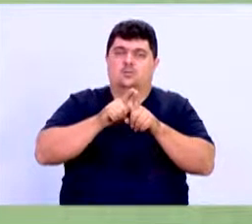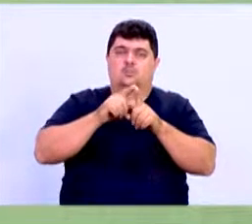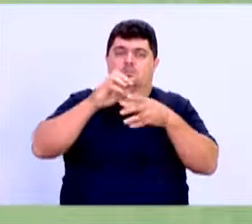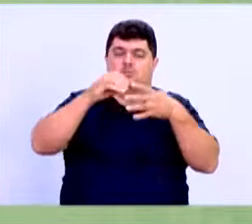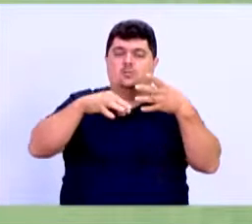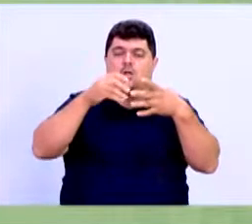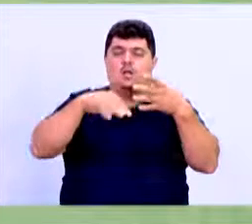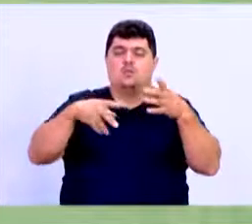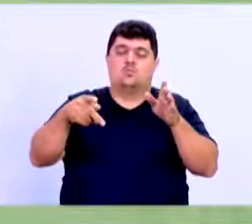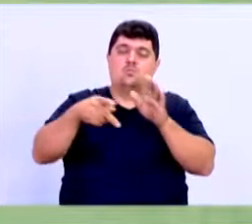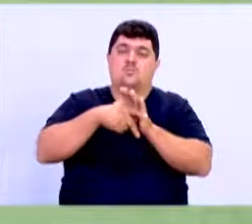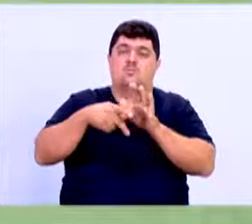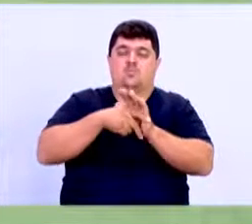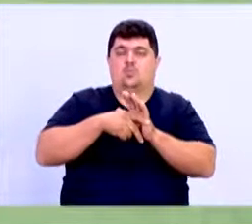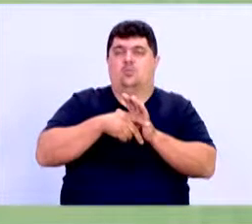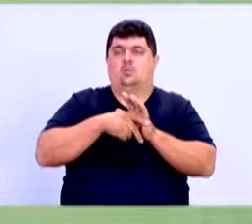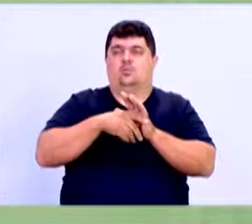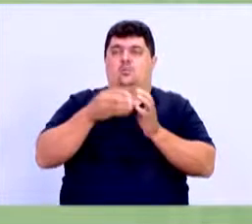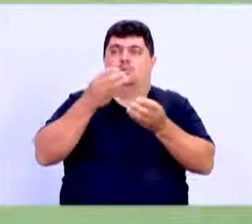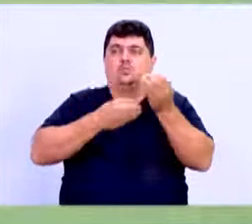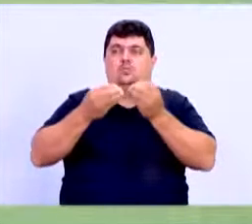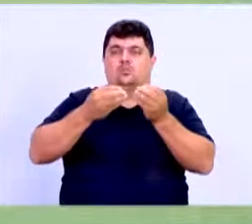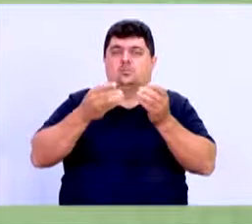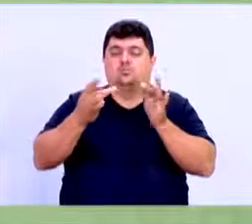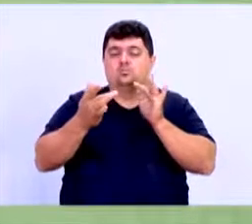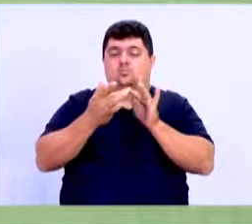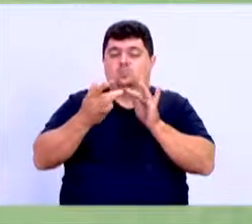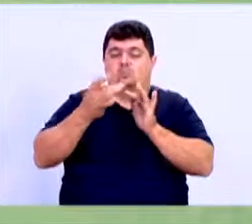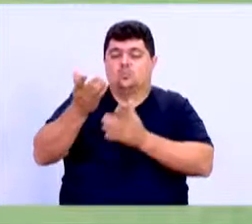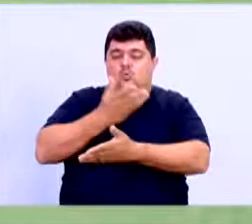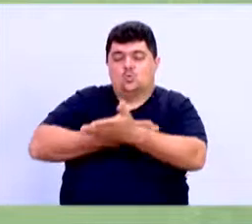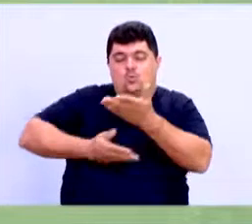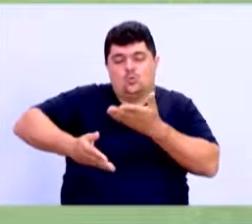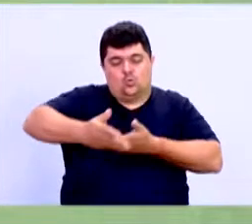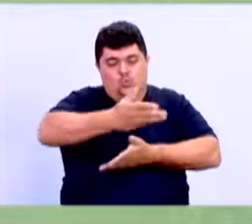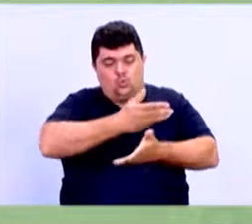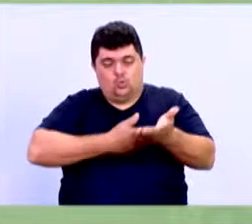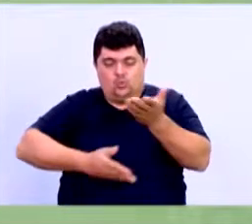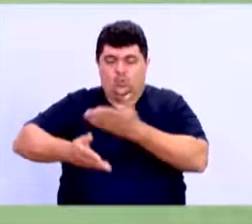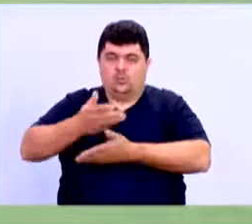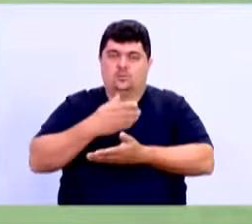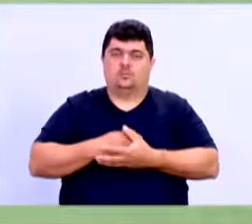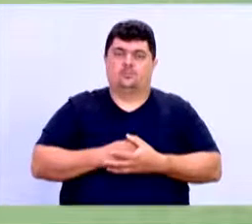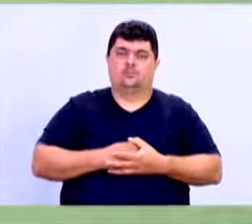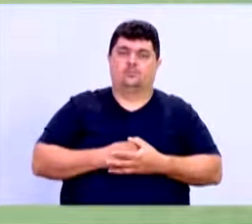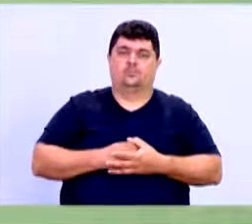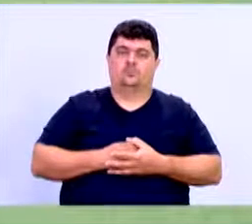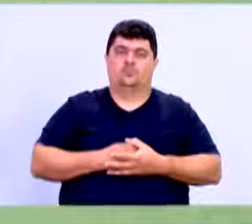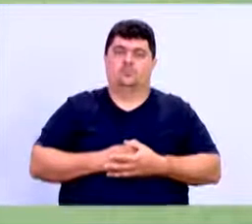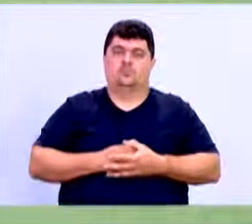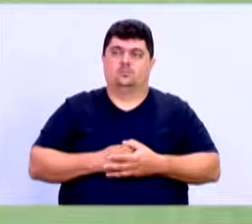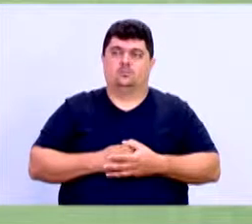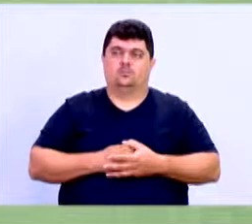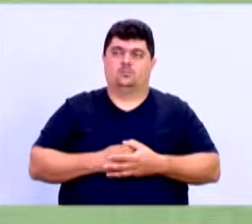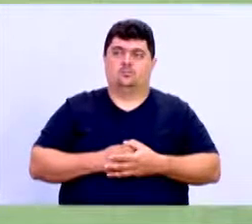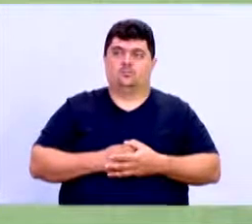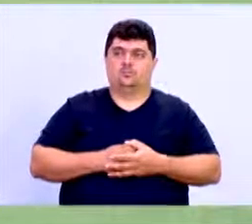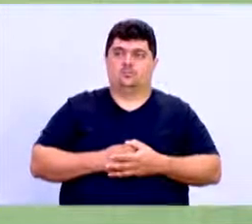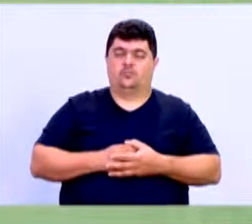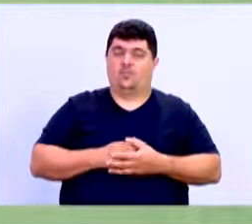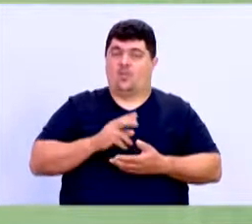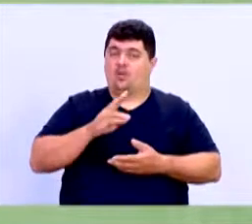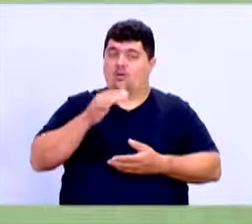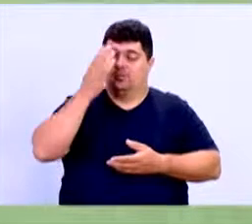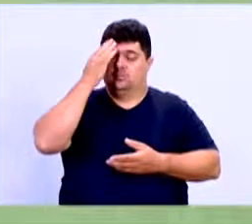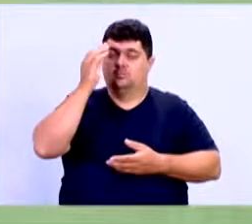entender do que se trata, e como elas se relacionam entre si, que são os relacionamentos. Então, basicamente, a gente vai entender